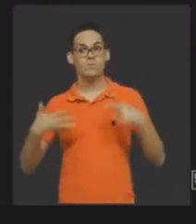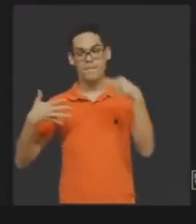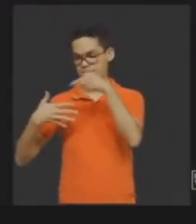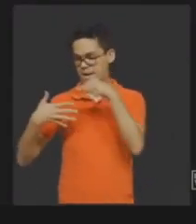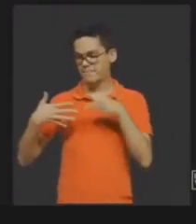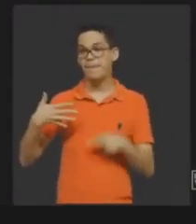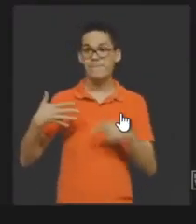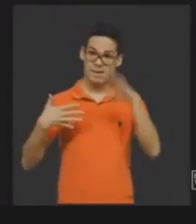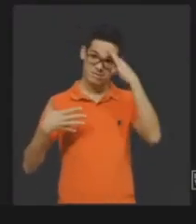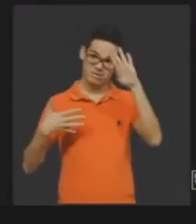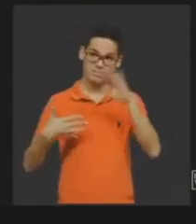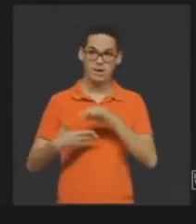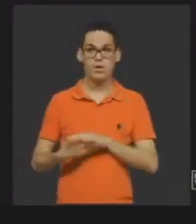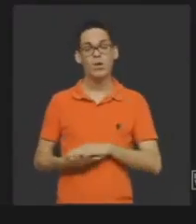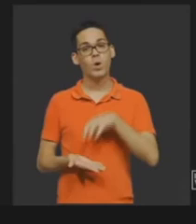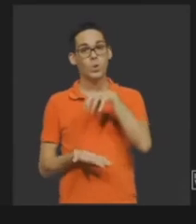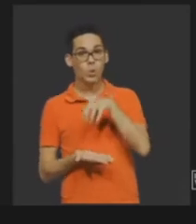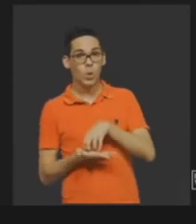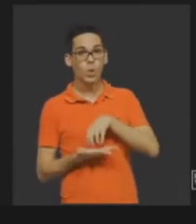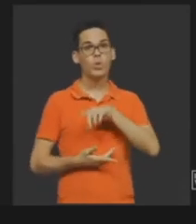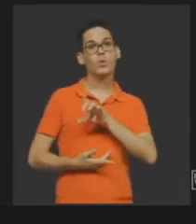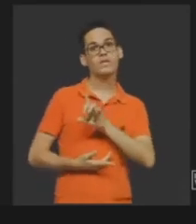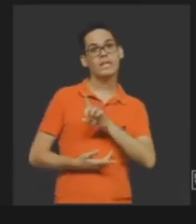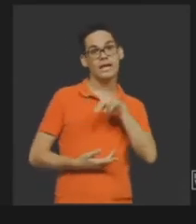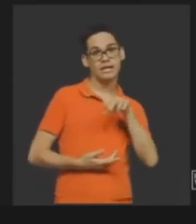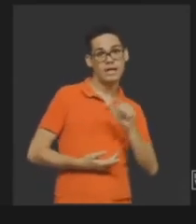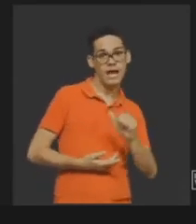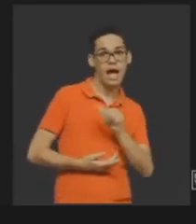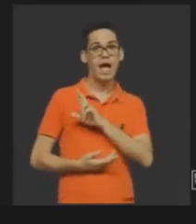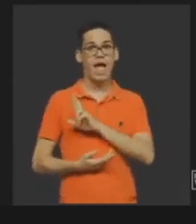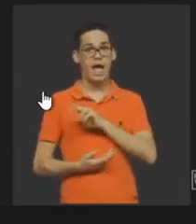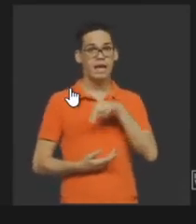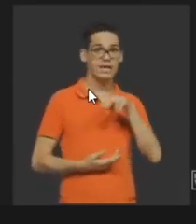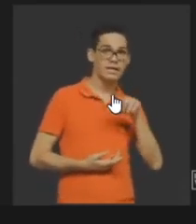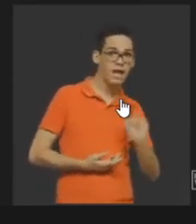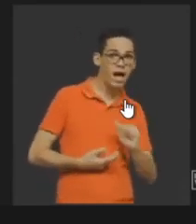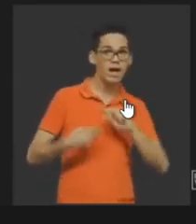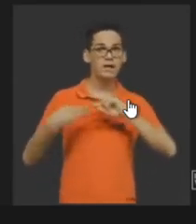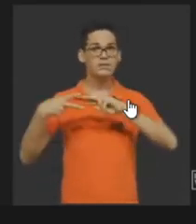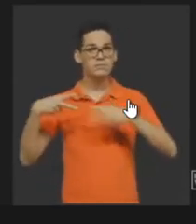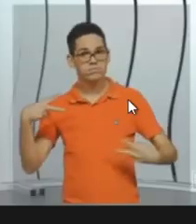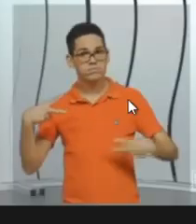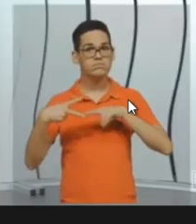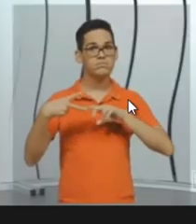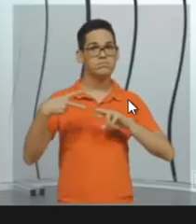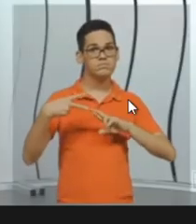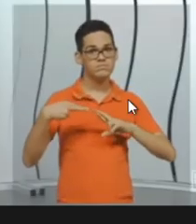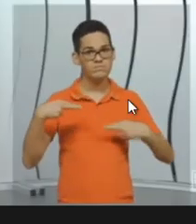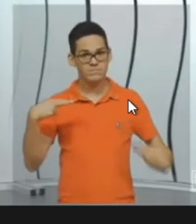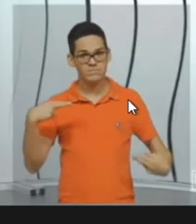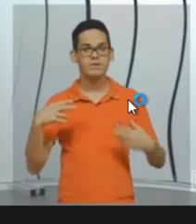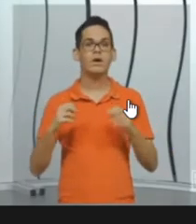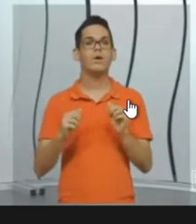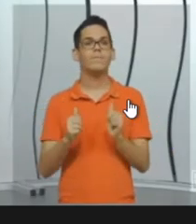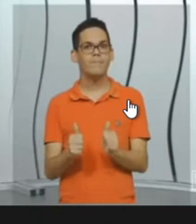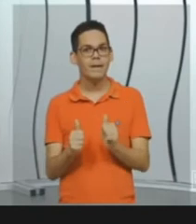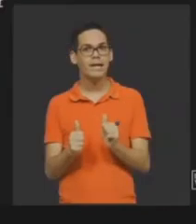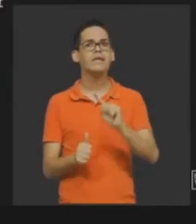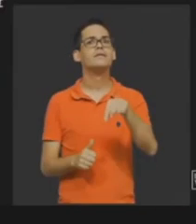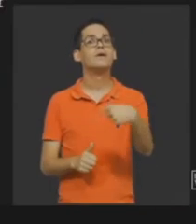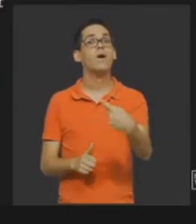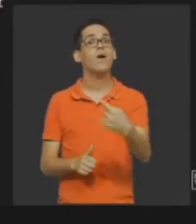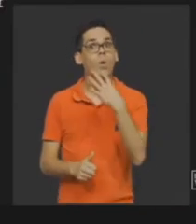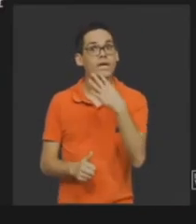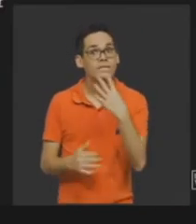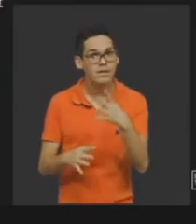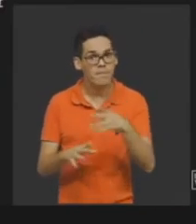hoje, composição do núcleo, o que era DNA e RNA, o que são genes, cromossomos, o que é cariótipo. Se você quiser saber mais sobre o